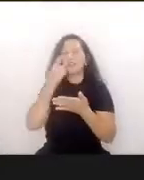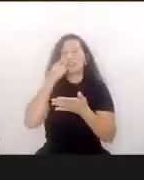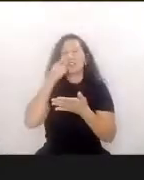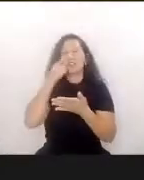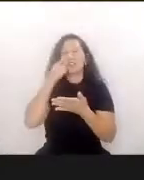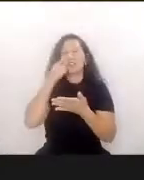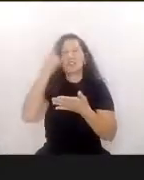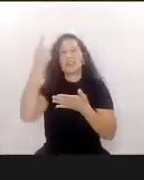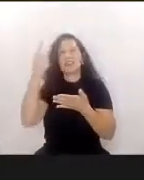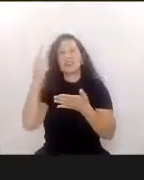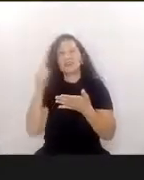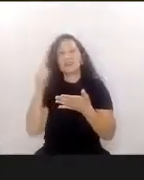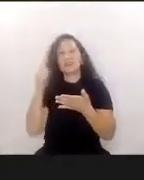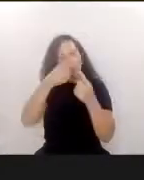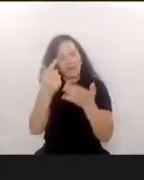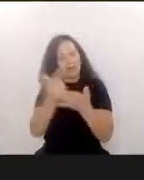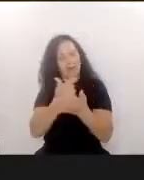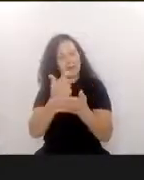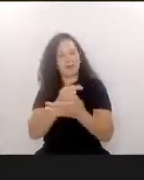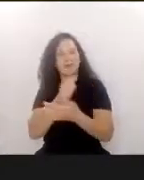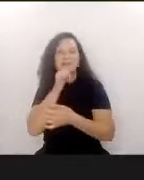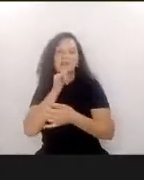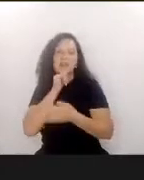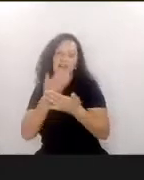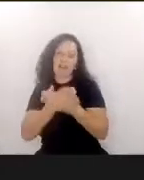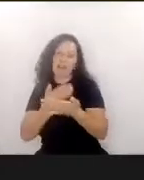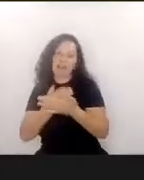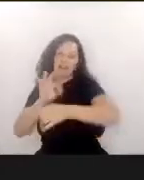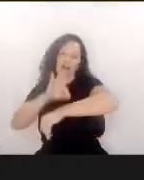a arquitetura como um mecanismo para ver o mundo.